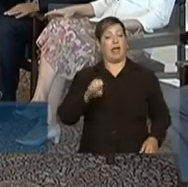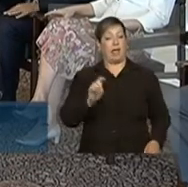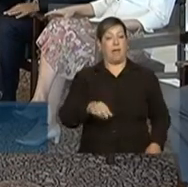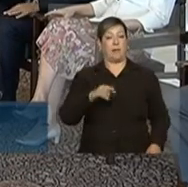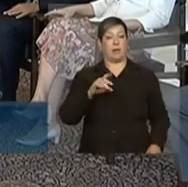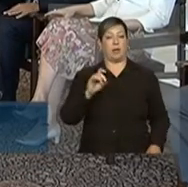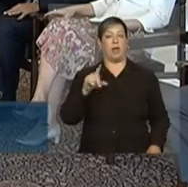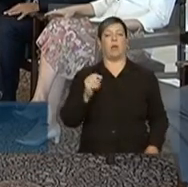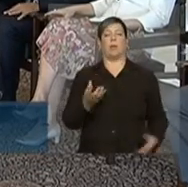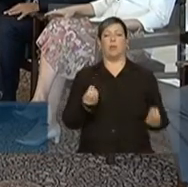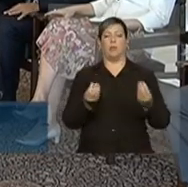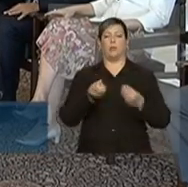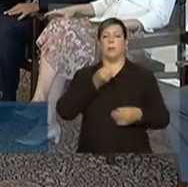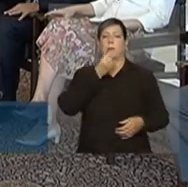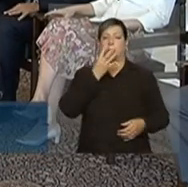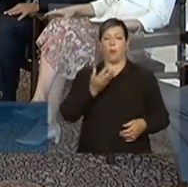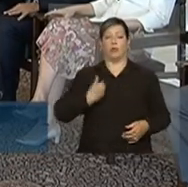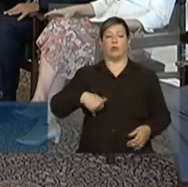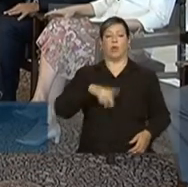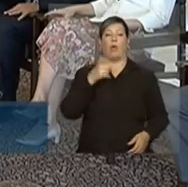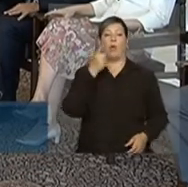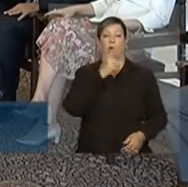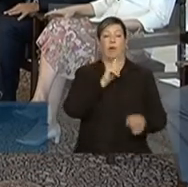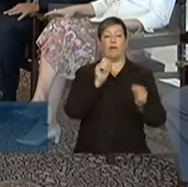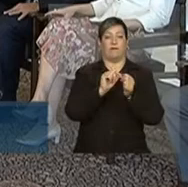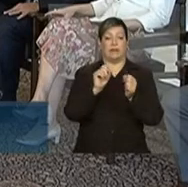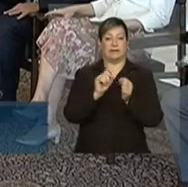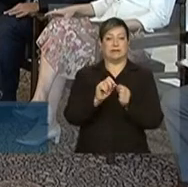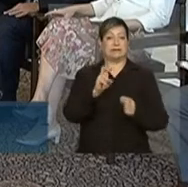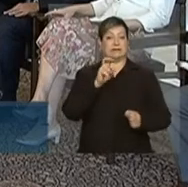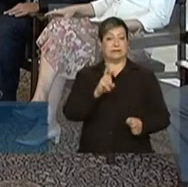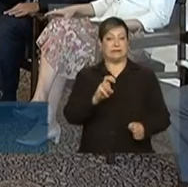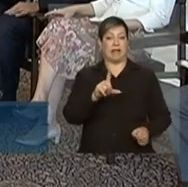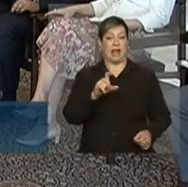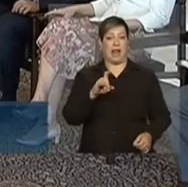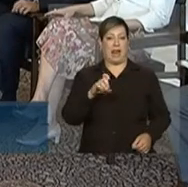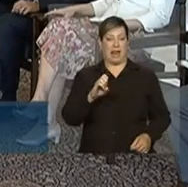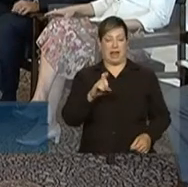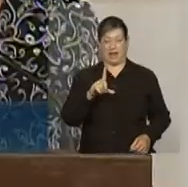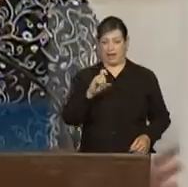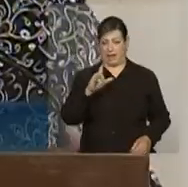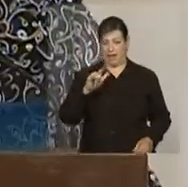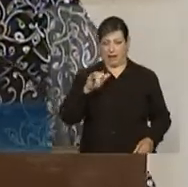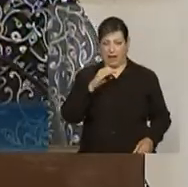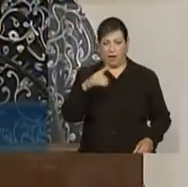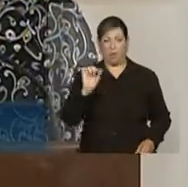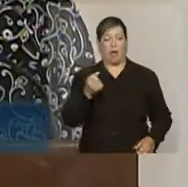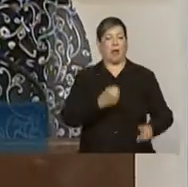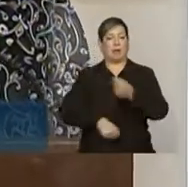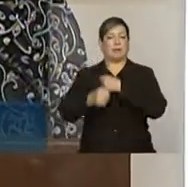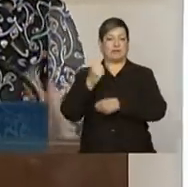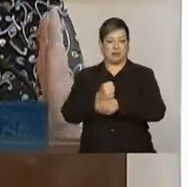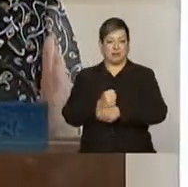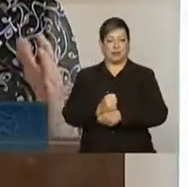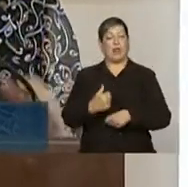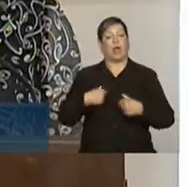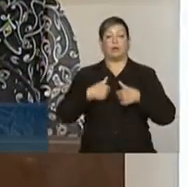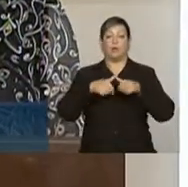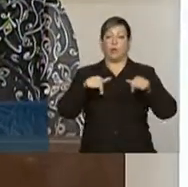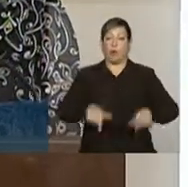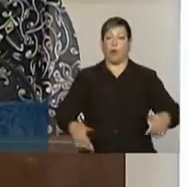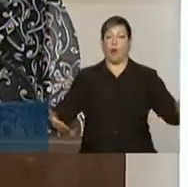de bastante sucesso. Conseguimos fazer 5 leilões o ano passado. E eu estou aqui